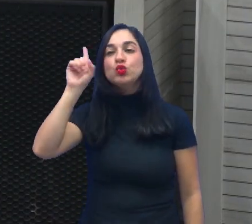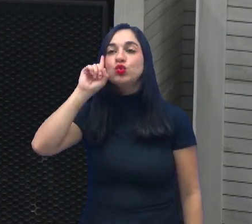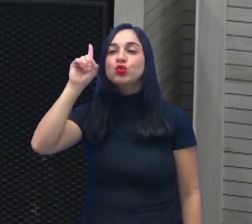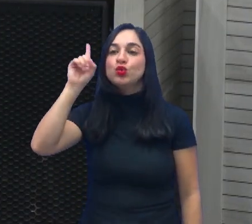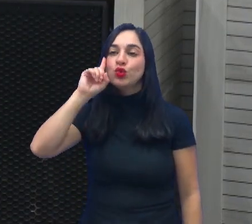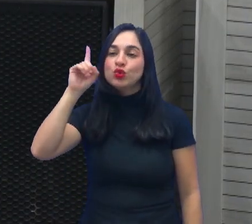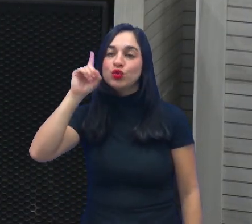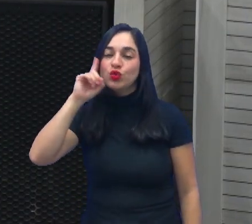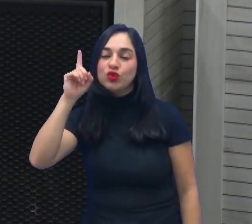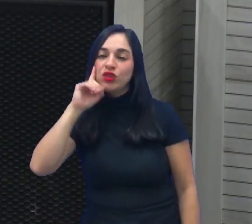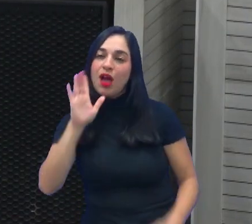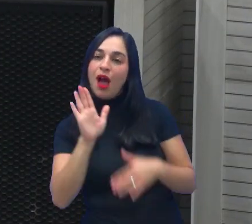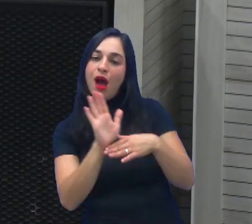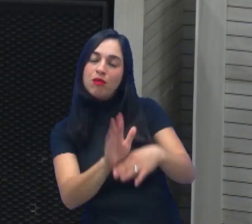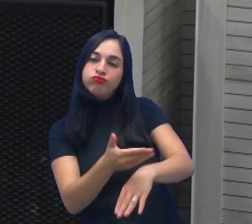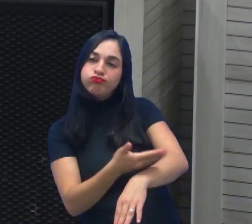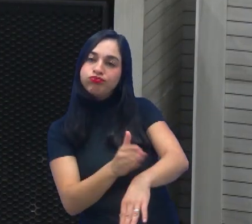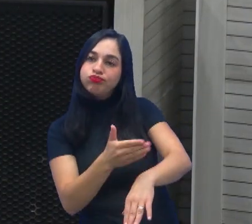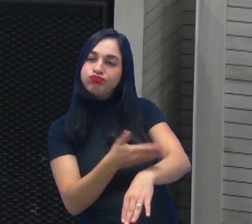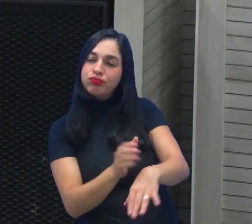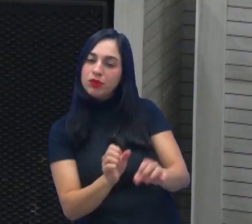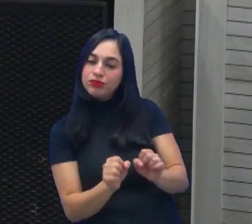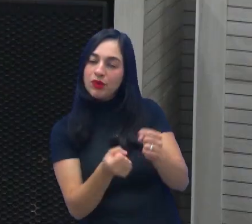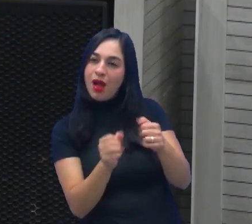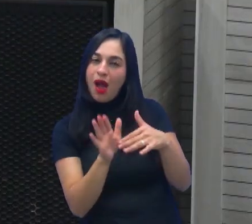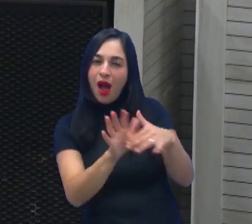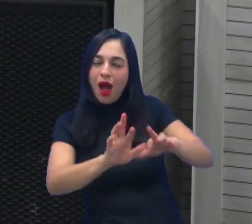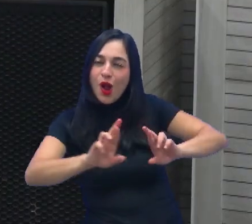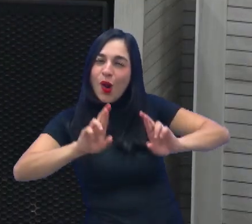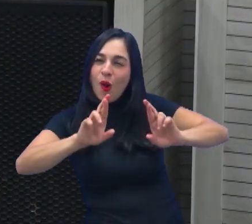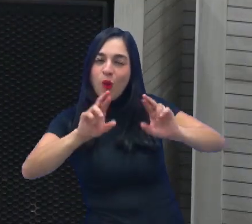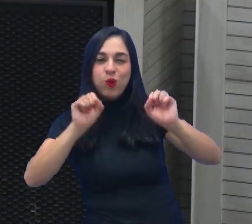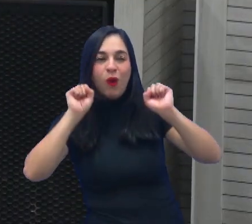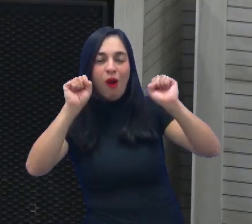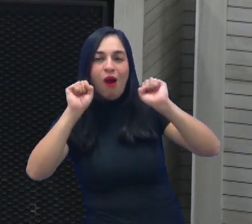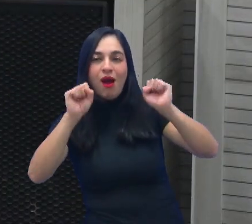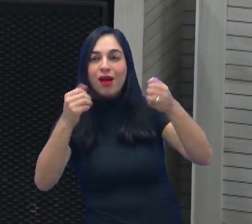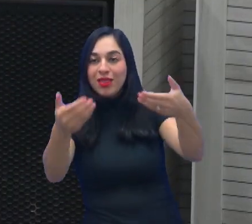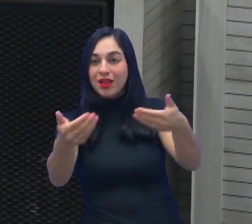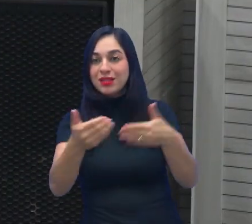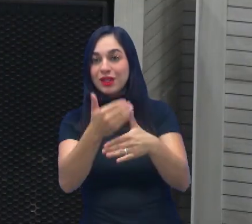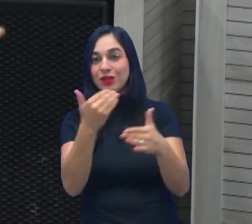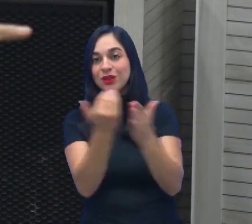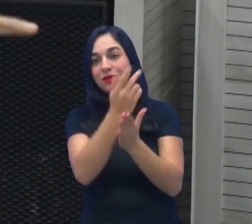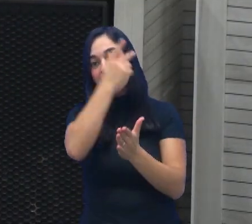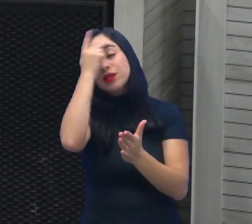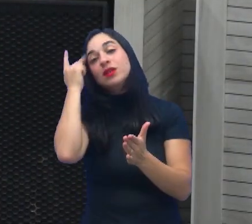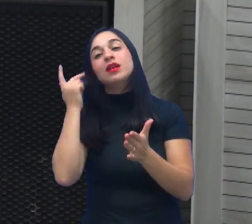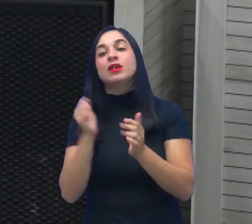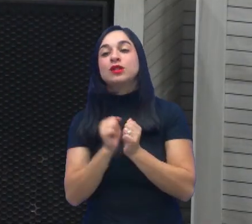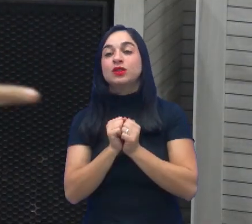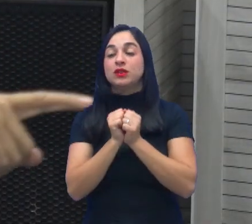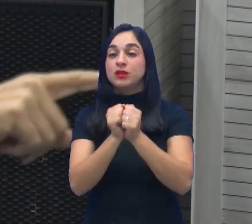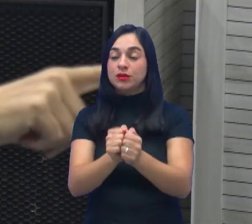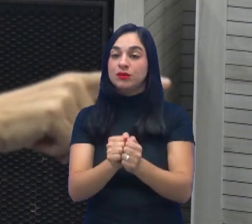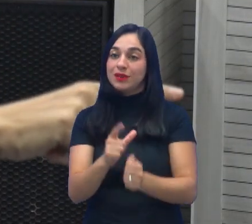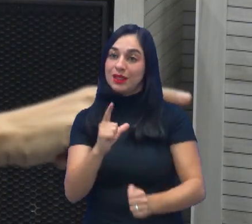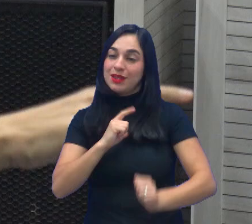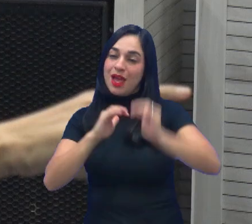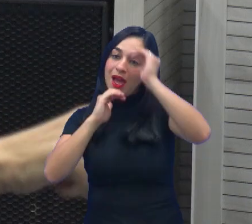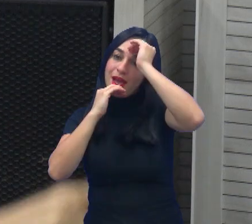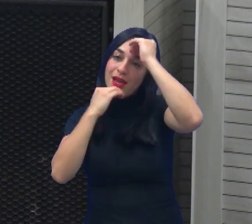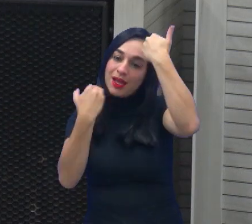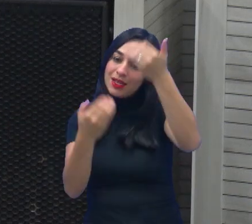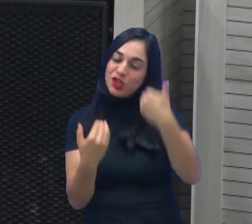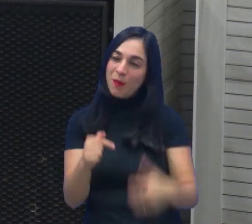caminhar com ela, viver a vida através dela, torcer por ela, trazer todo mundo a estar junto com ela e ter essa homenagem aqui na casa,